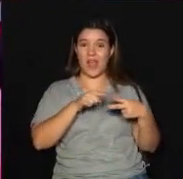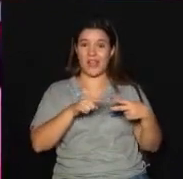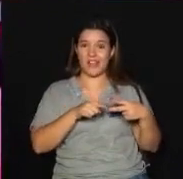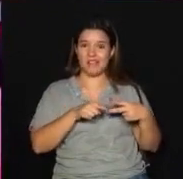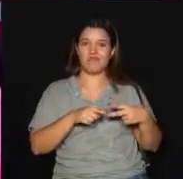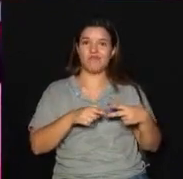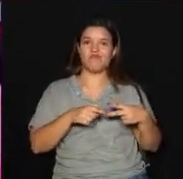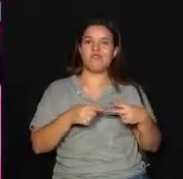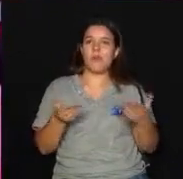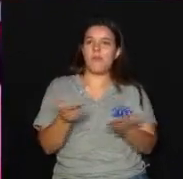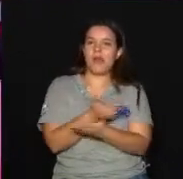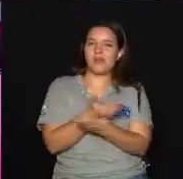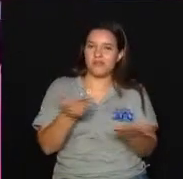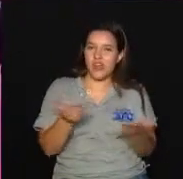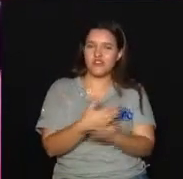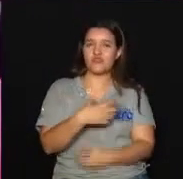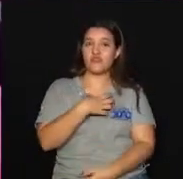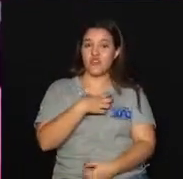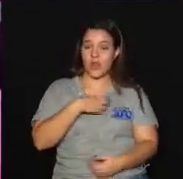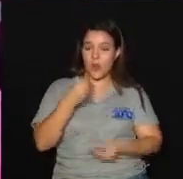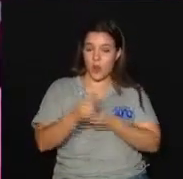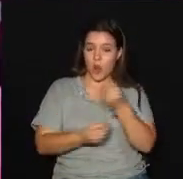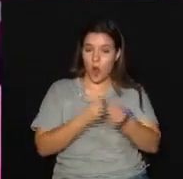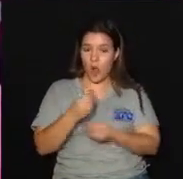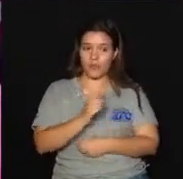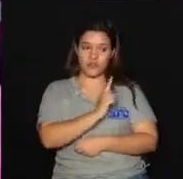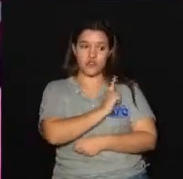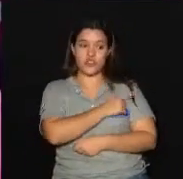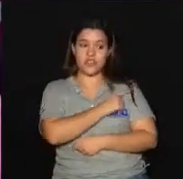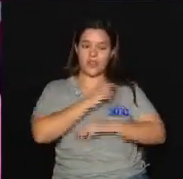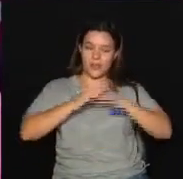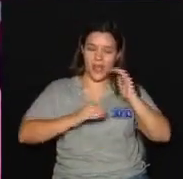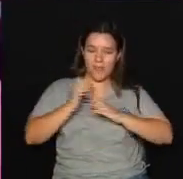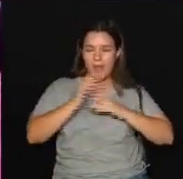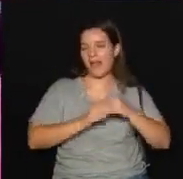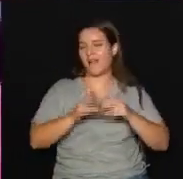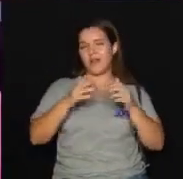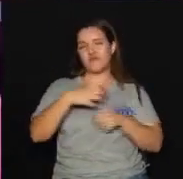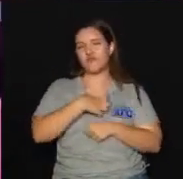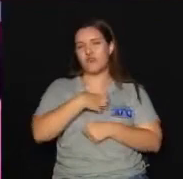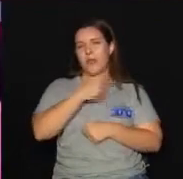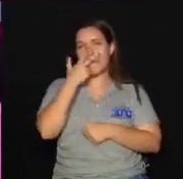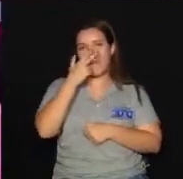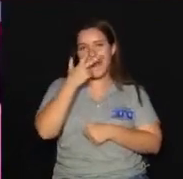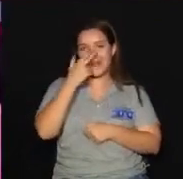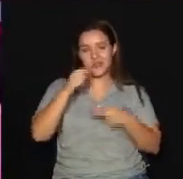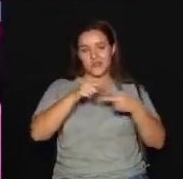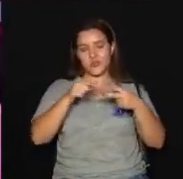dinâmica e todo o processo de gestão da Prefeitura de Campinas.